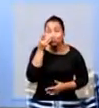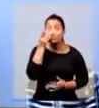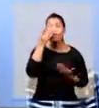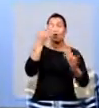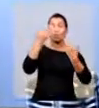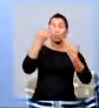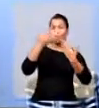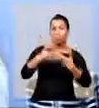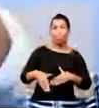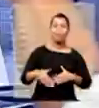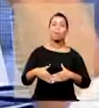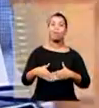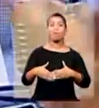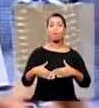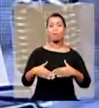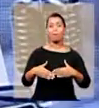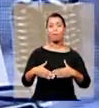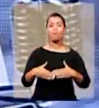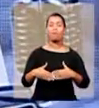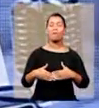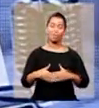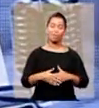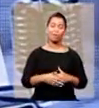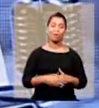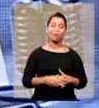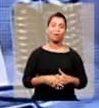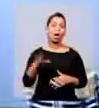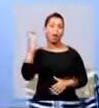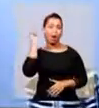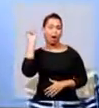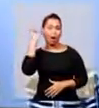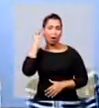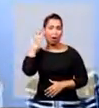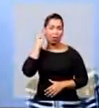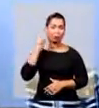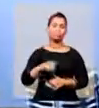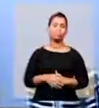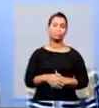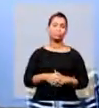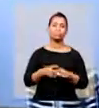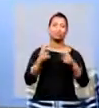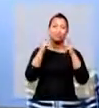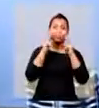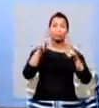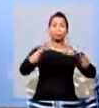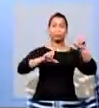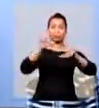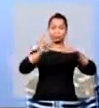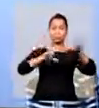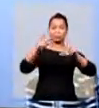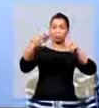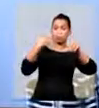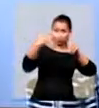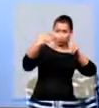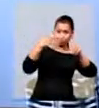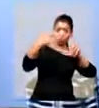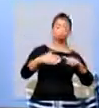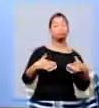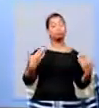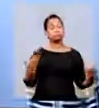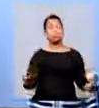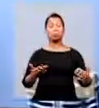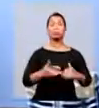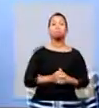né, vista pela televisão, entendeu? Então, quer dizer, e eles tinham, né, e tiveram essa